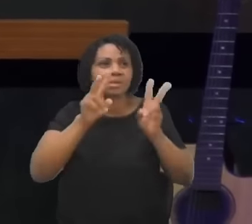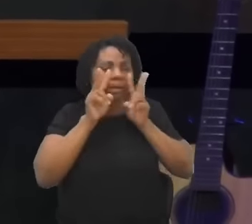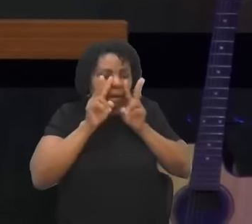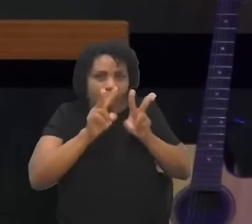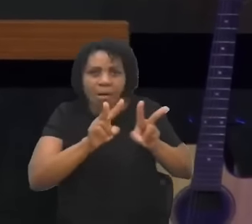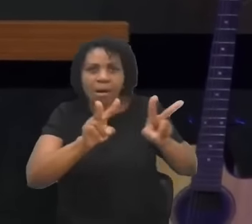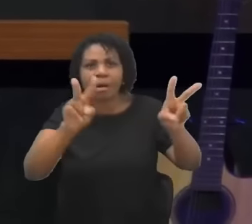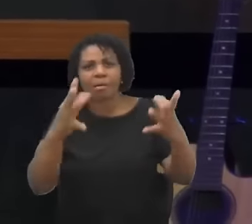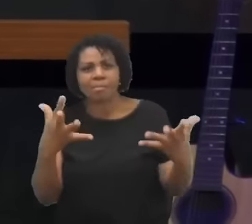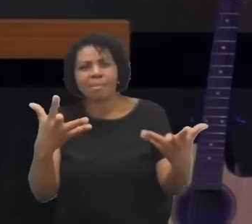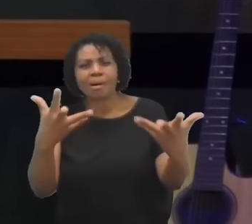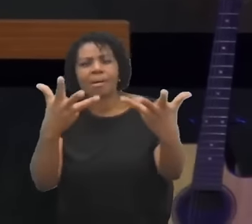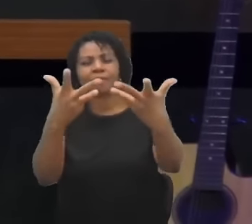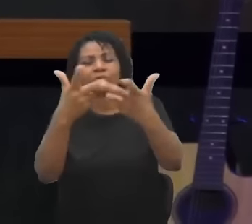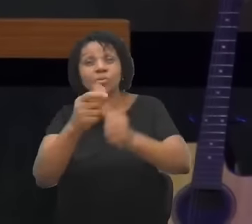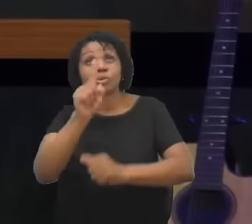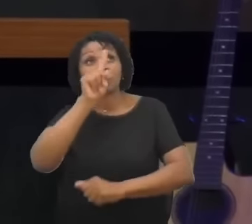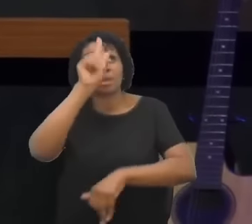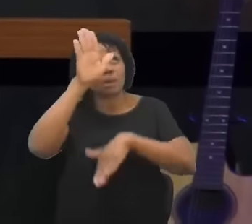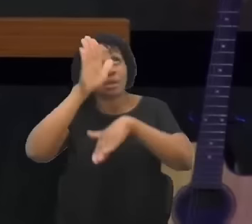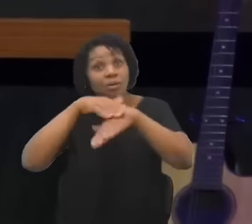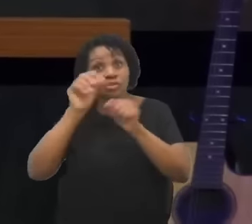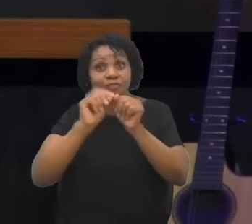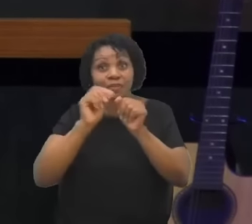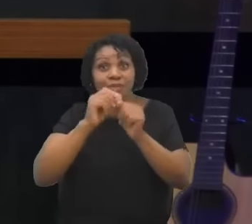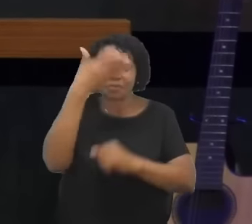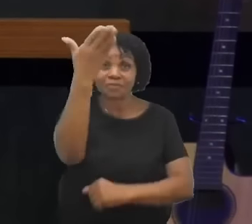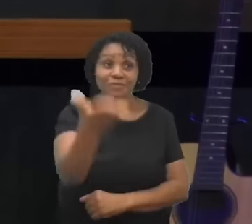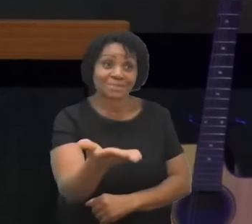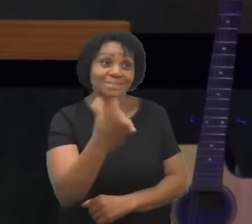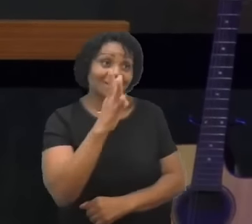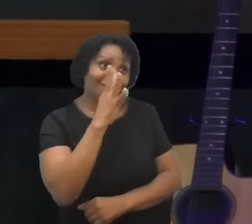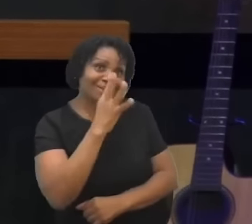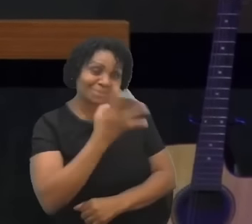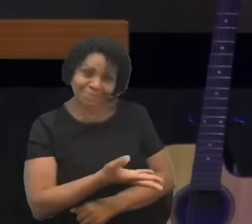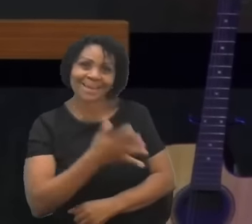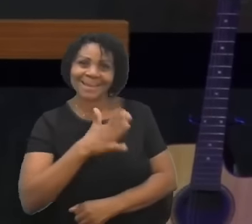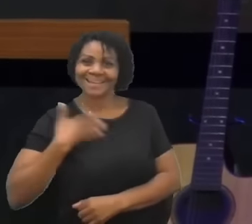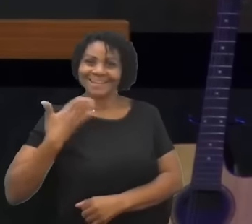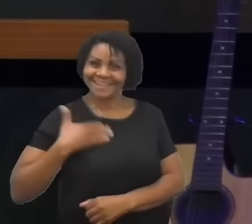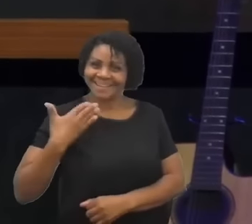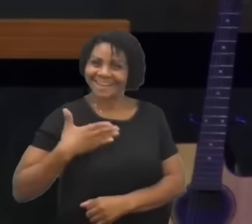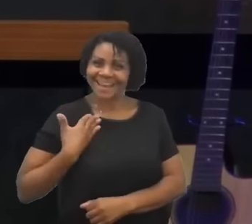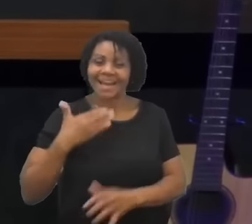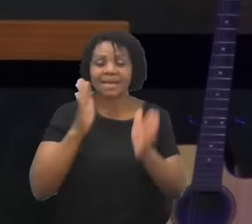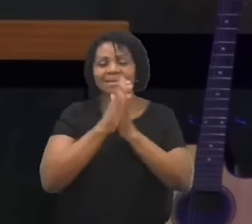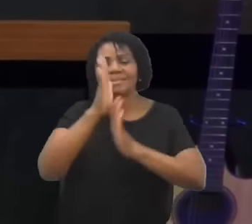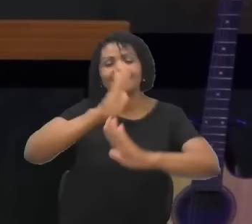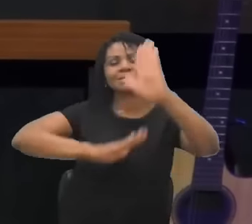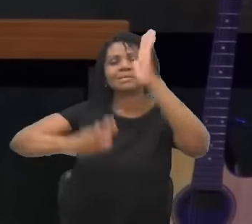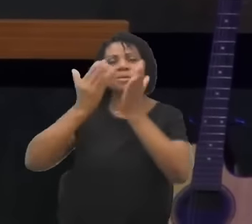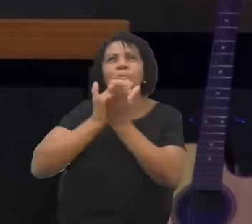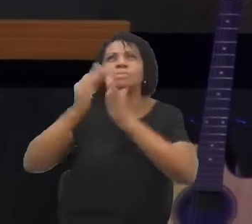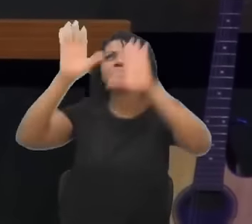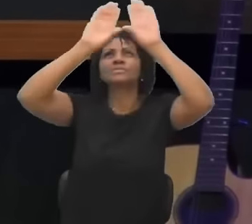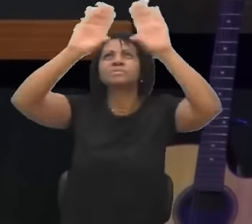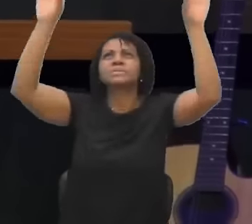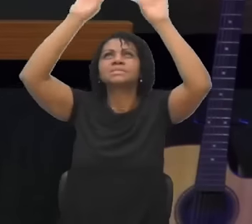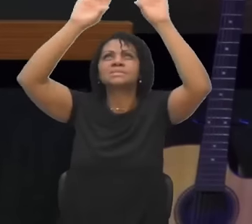algo maravilhoso, feito por Deus, para quem? Para você, para te alegrar. Então a adoração começou no céu dos céus.